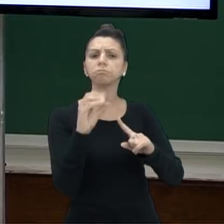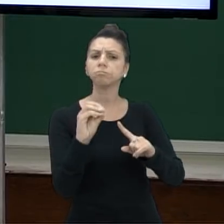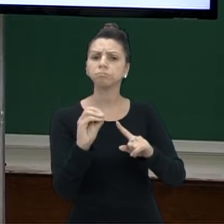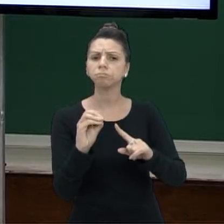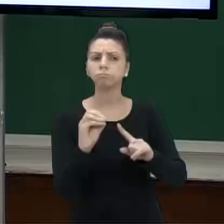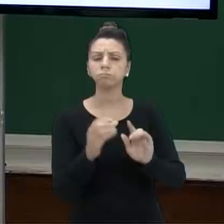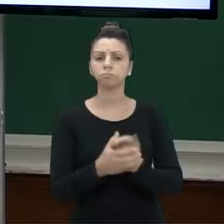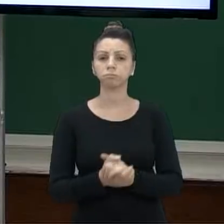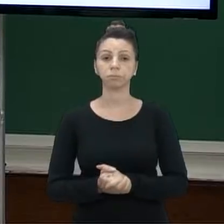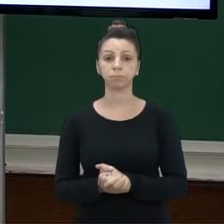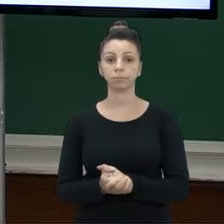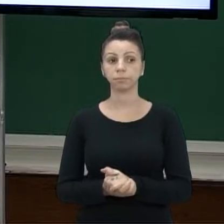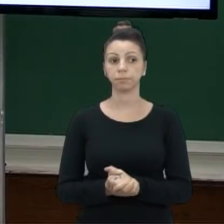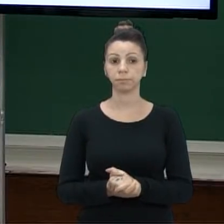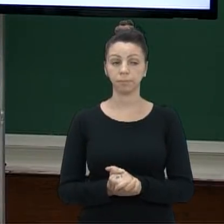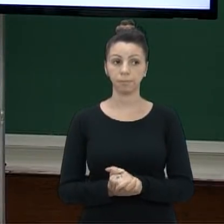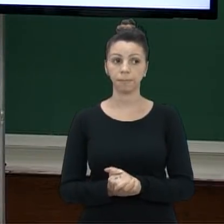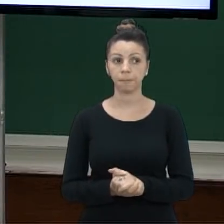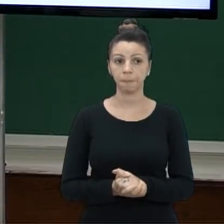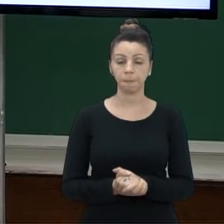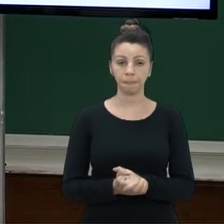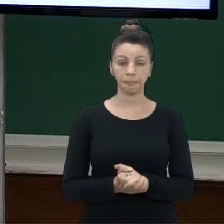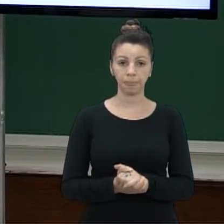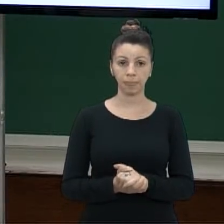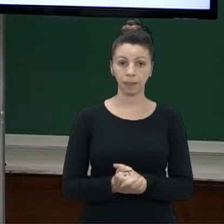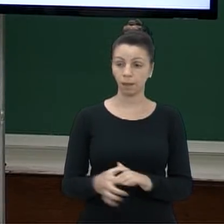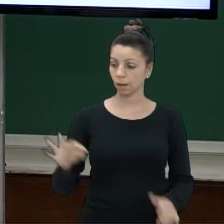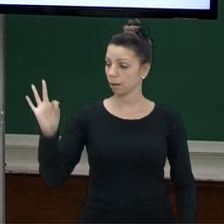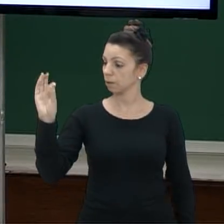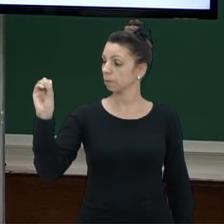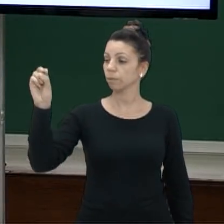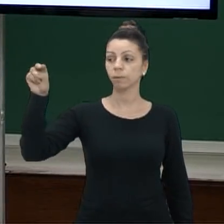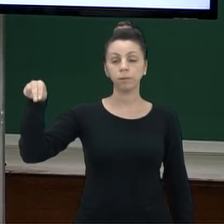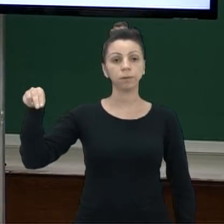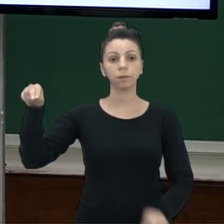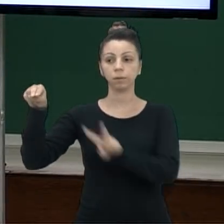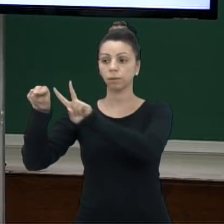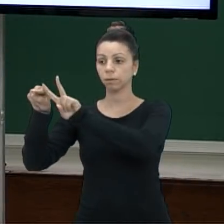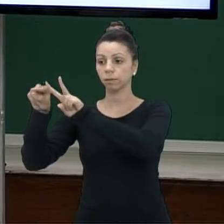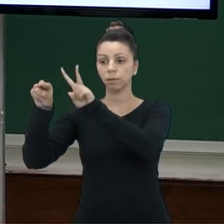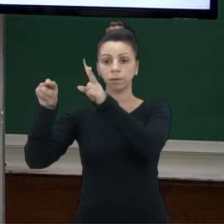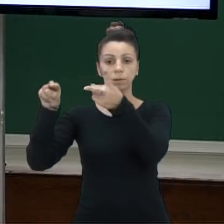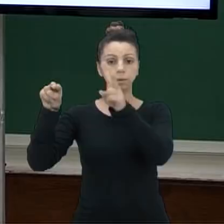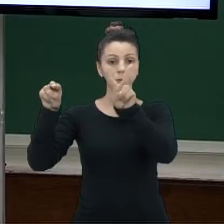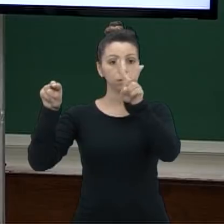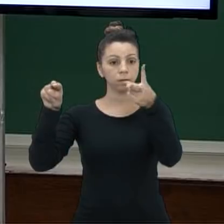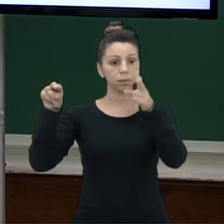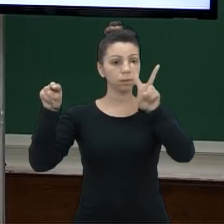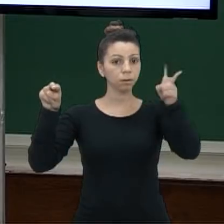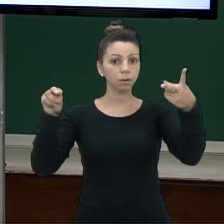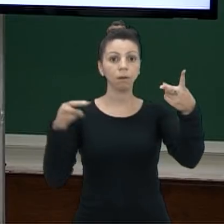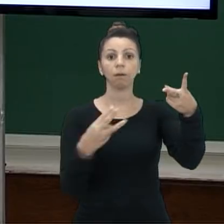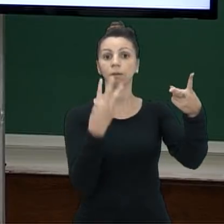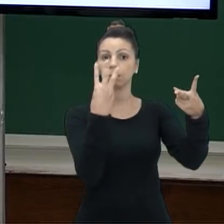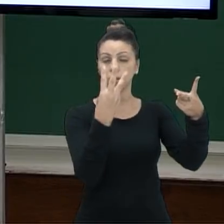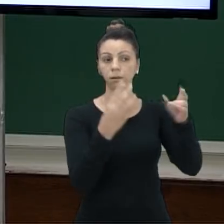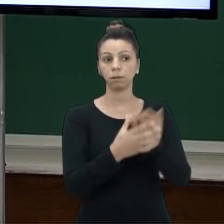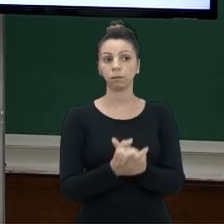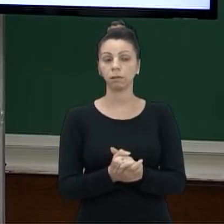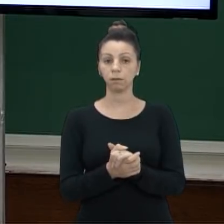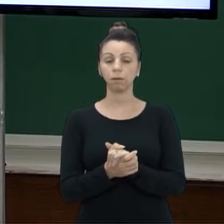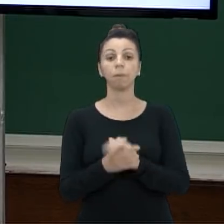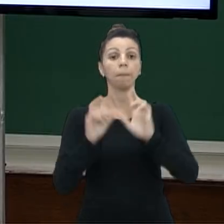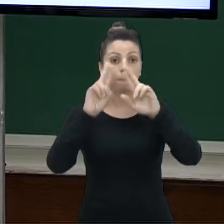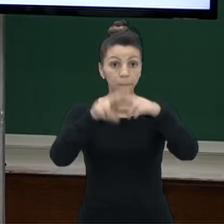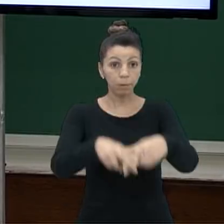gente tem tonelada para quilograma. A gente andou 3 casas. Então, 10 vezes 10